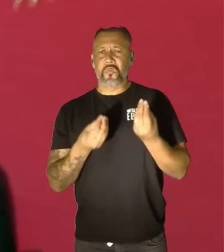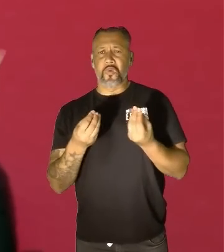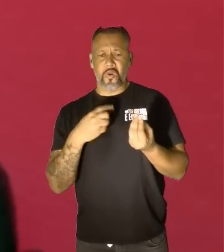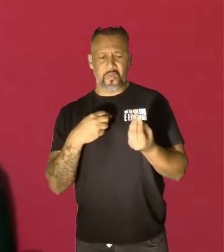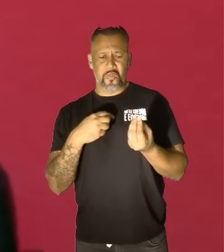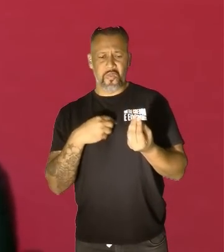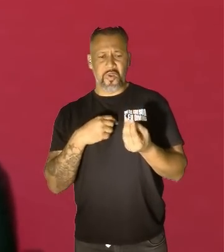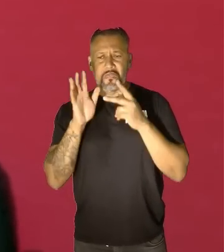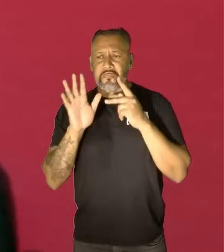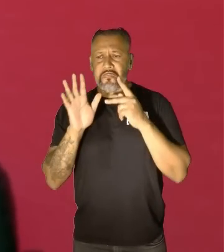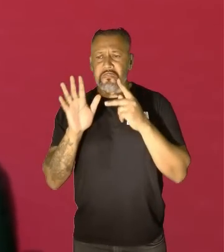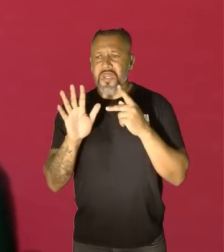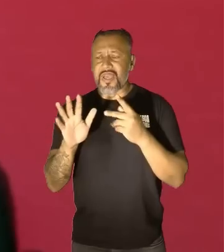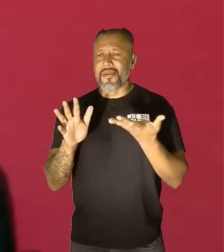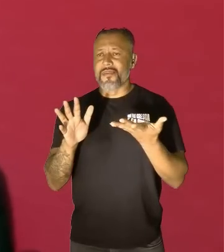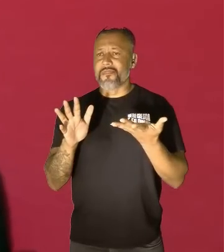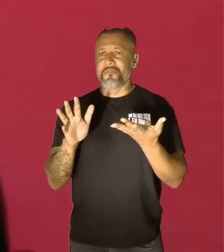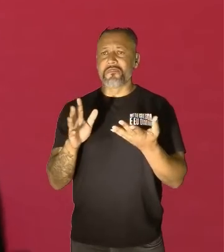e não conhecer o Senhor?